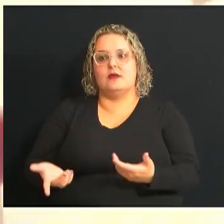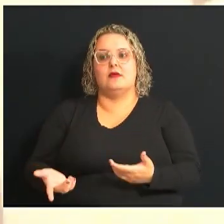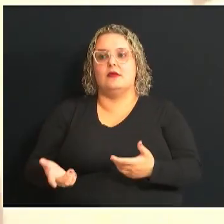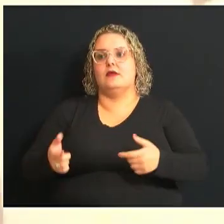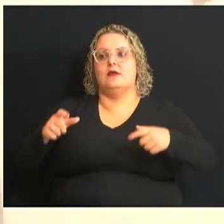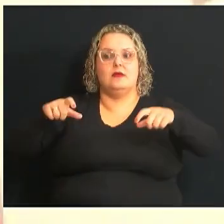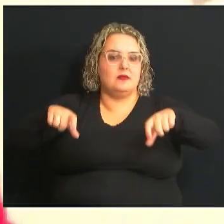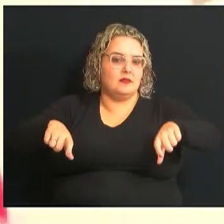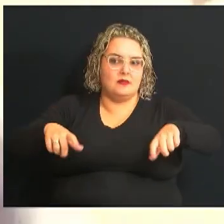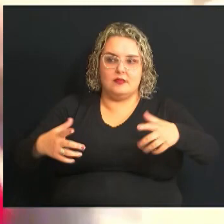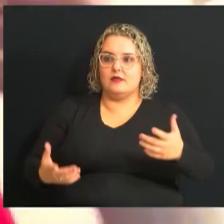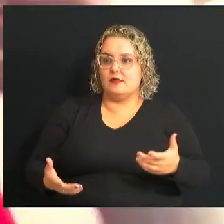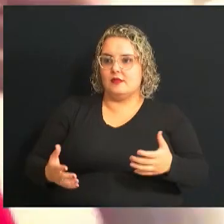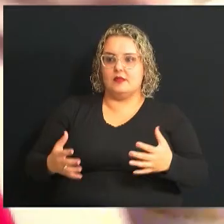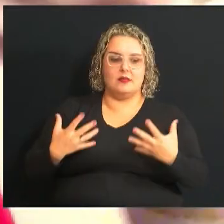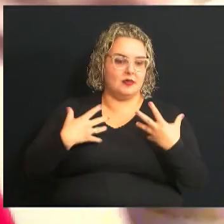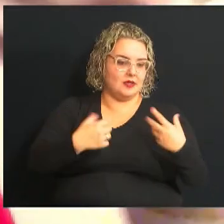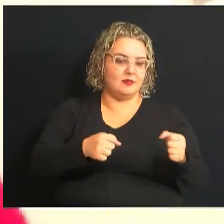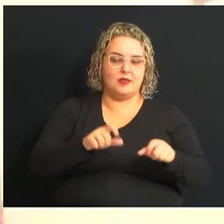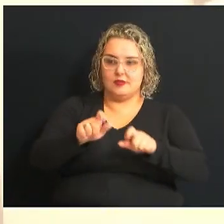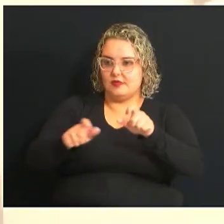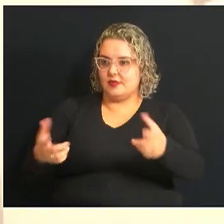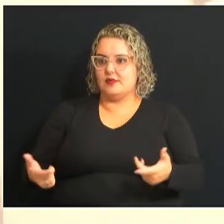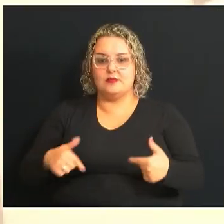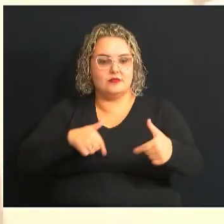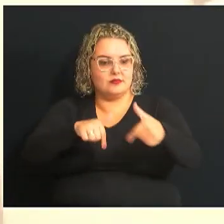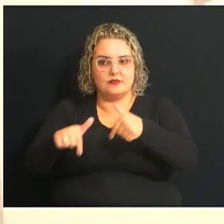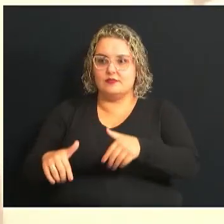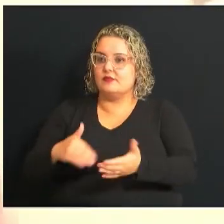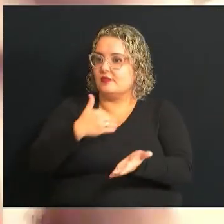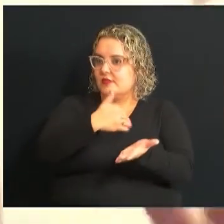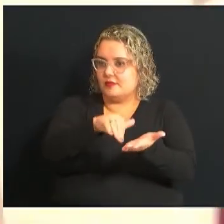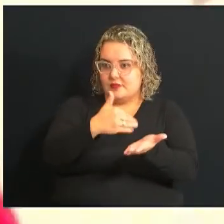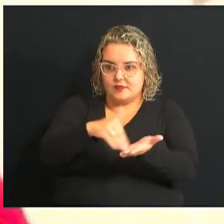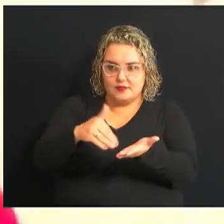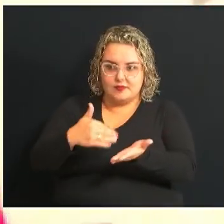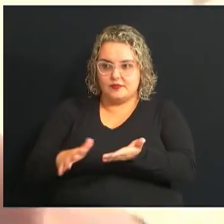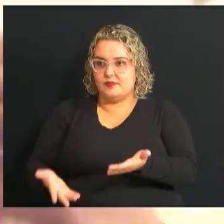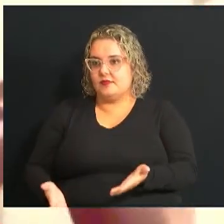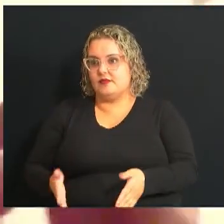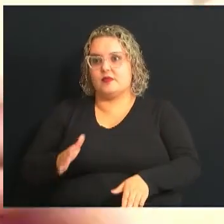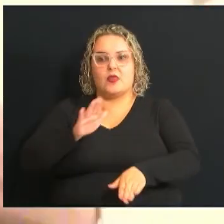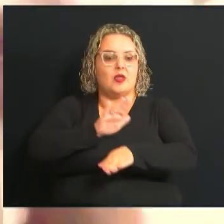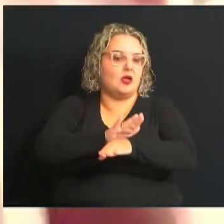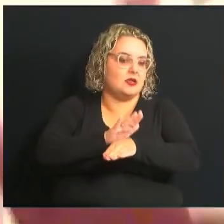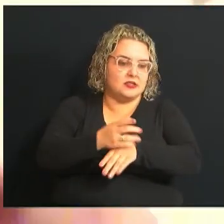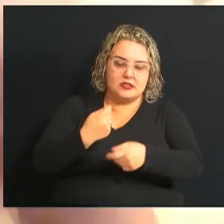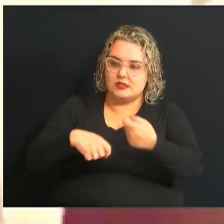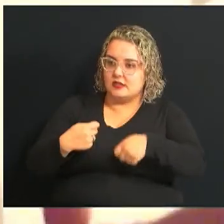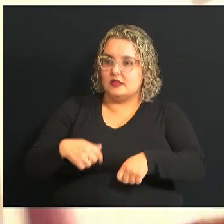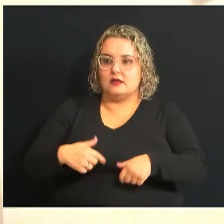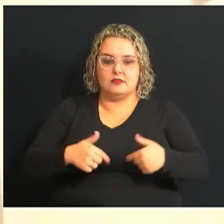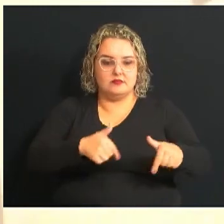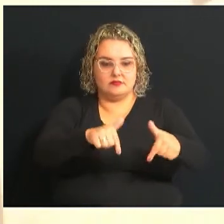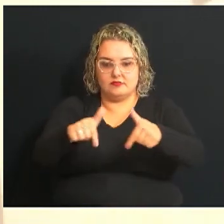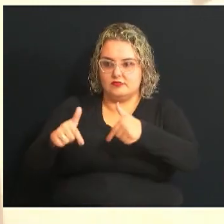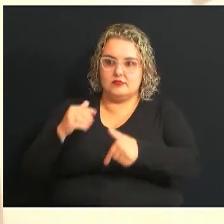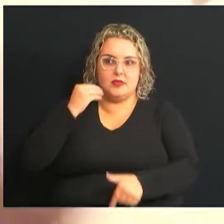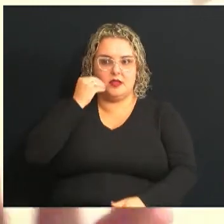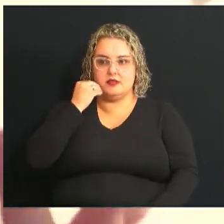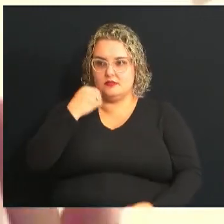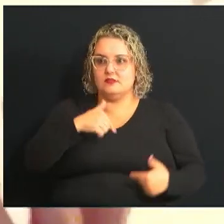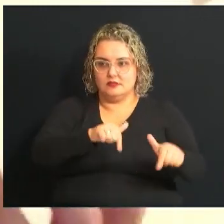futebol, recepcionando as pessoas, né? Trabalhei em escritórios, como assistente administrativa. Eu fui